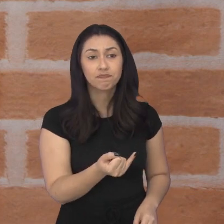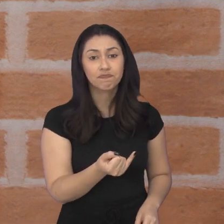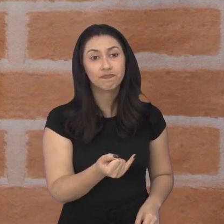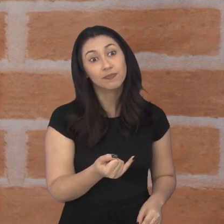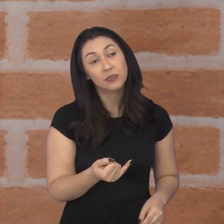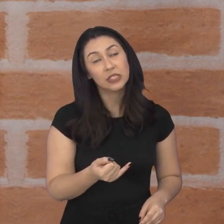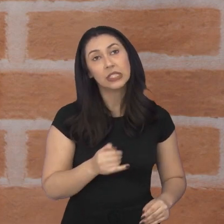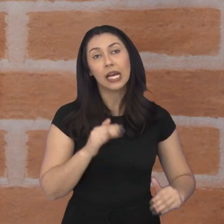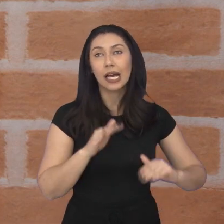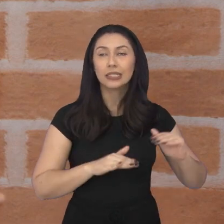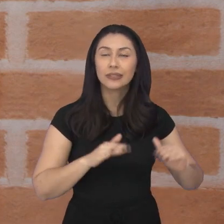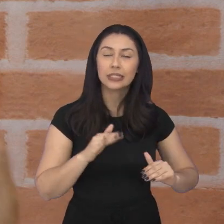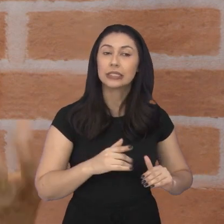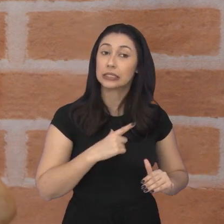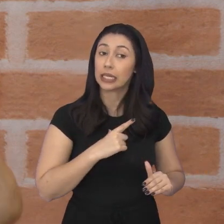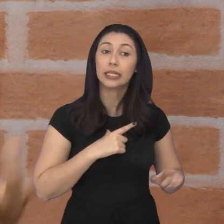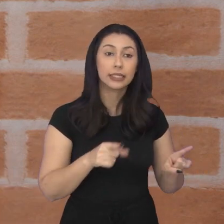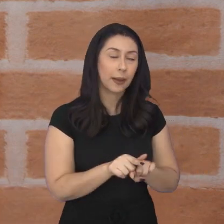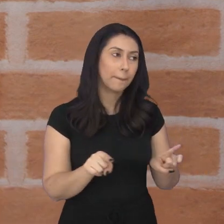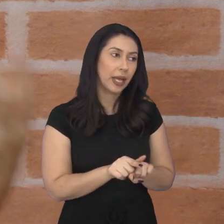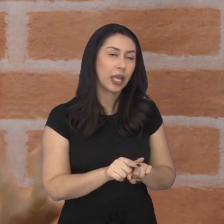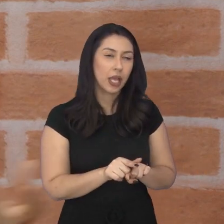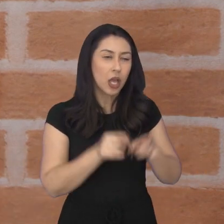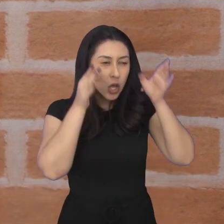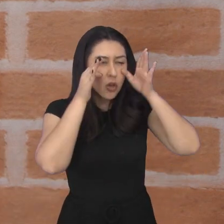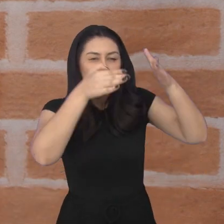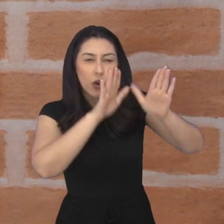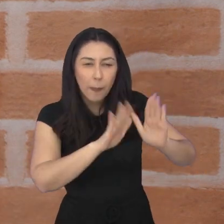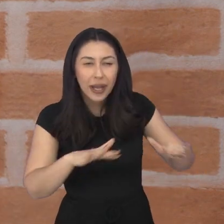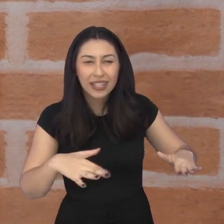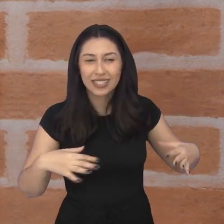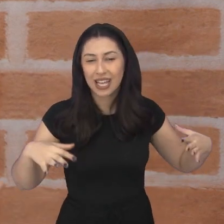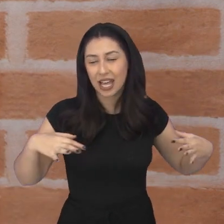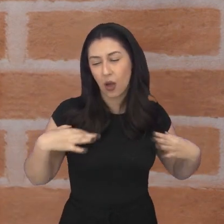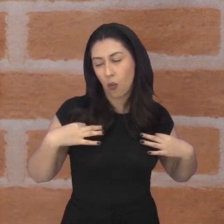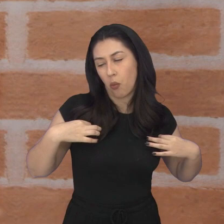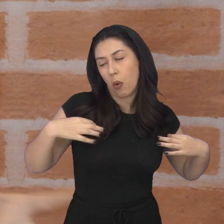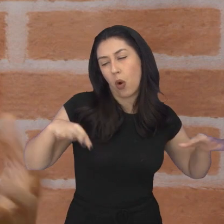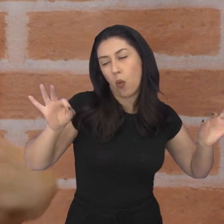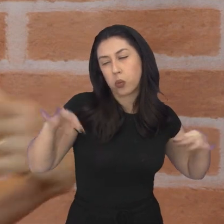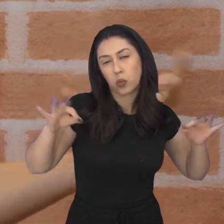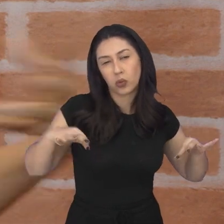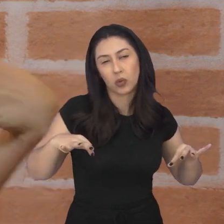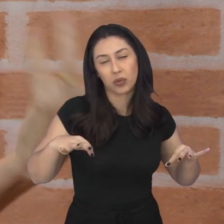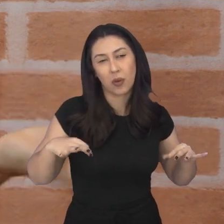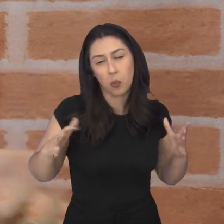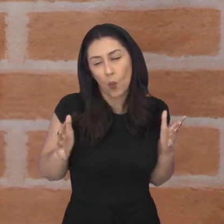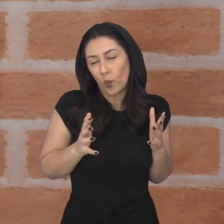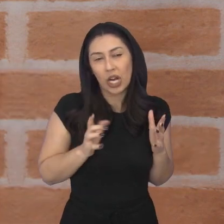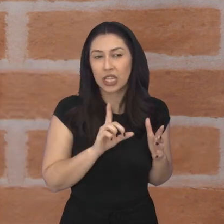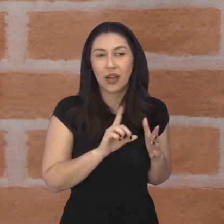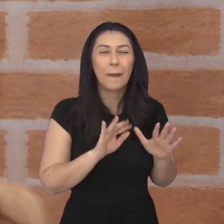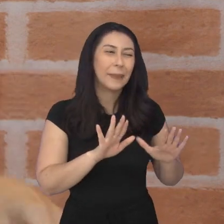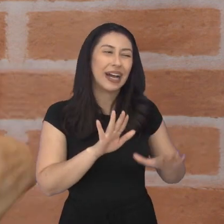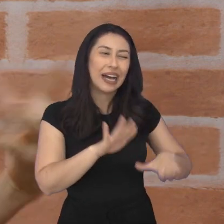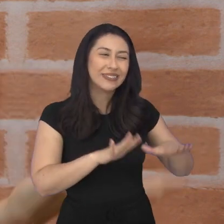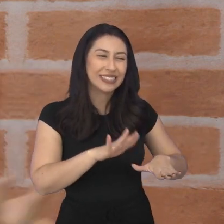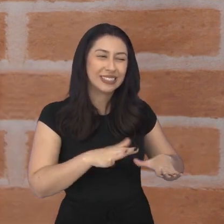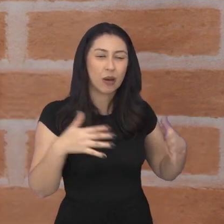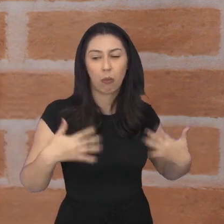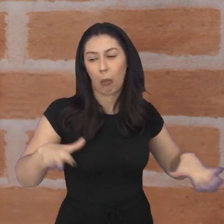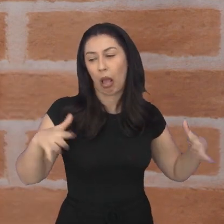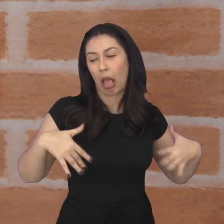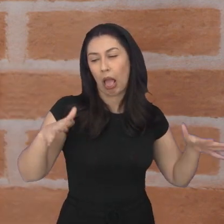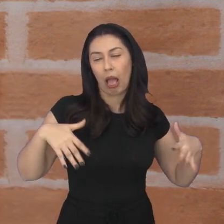eu até falo assim, né? Geralmente eles fazem umas coisas sempre muito soltas, né? A criança não gosta de coisa muito apertada. Mas aí fica solto demais. Eu acho feio aquelas coisas